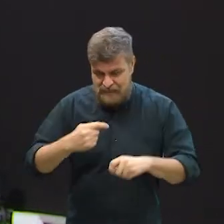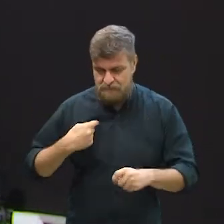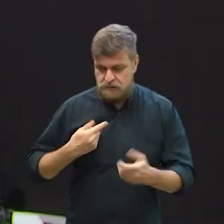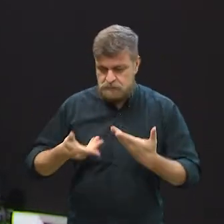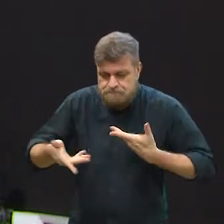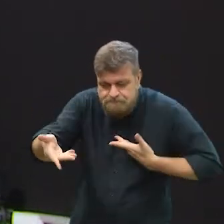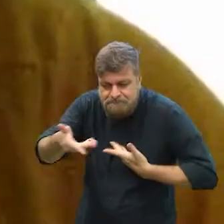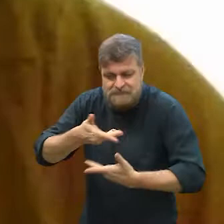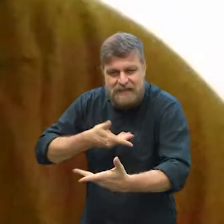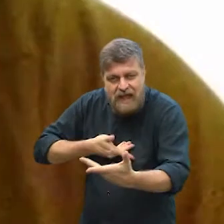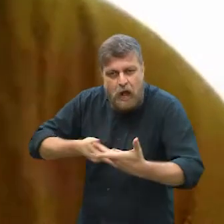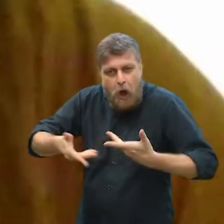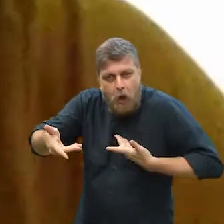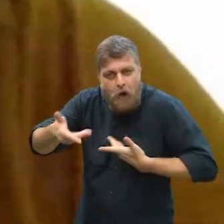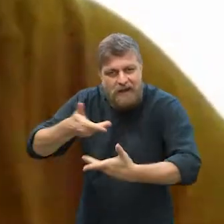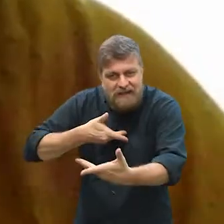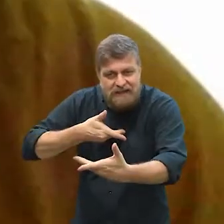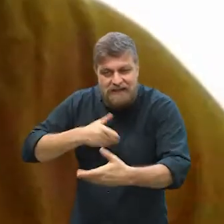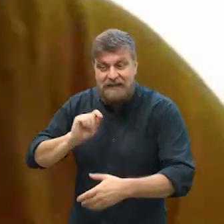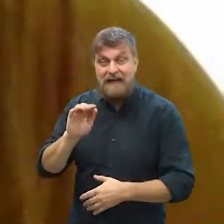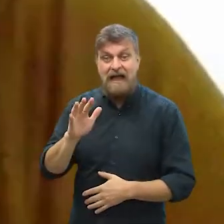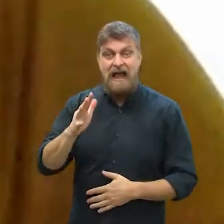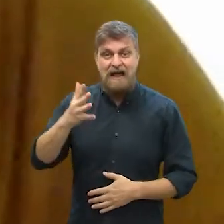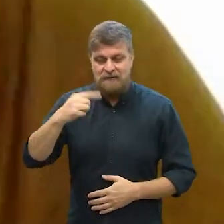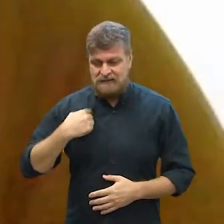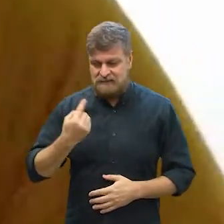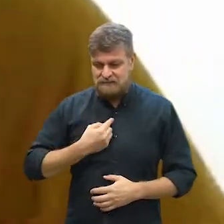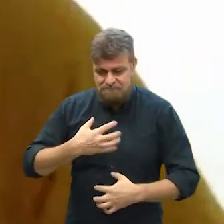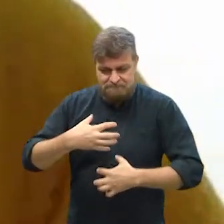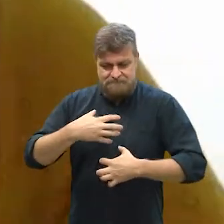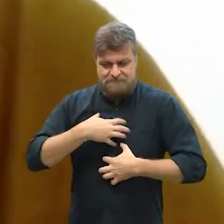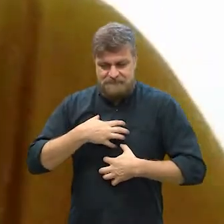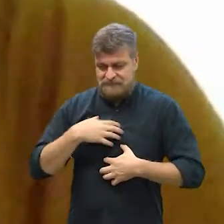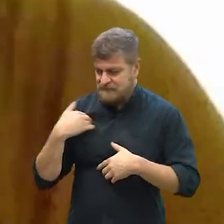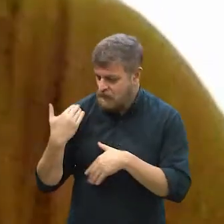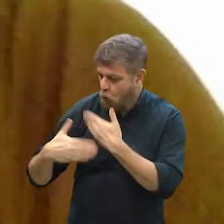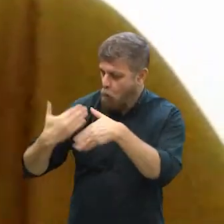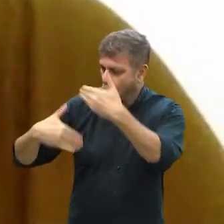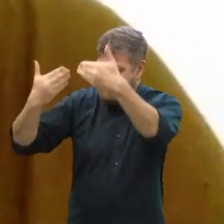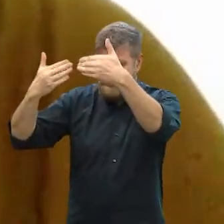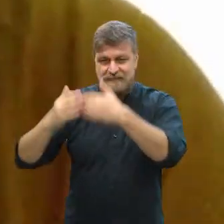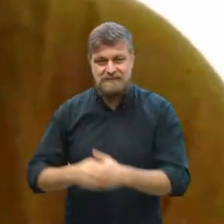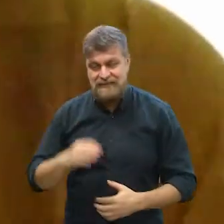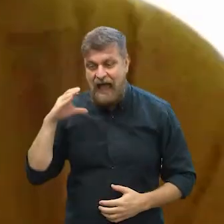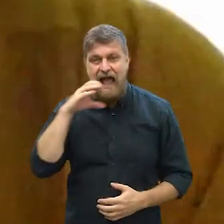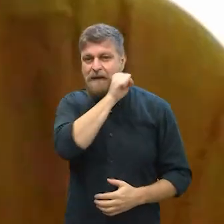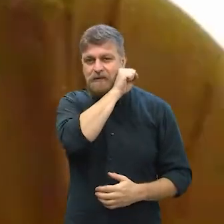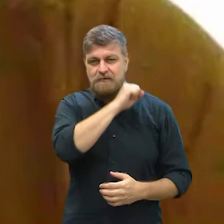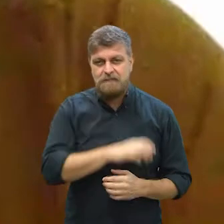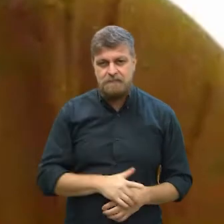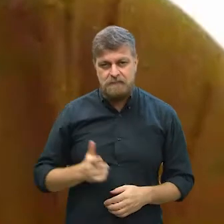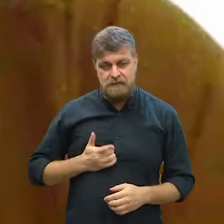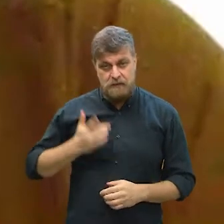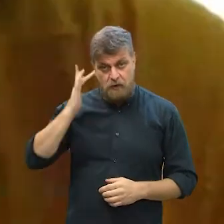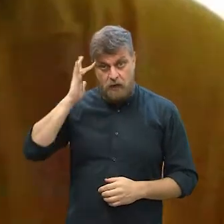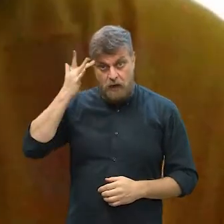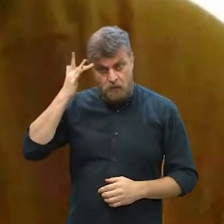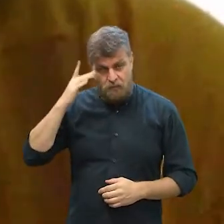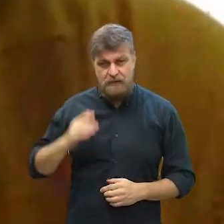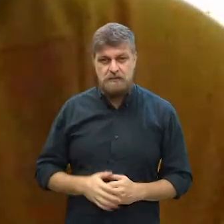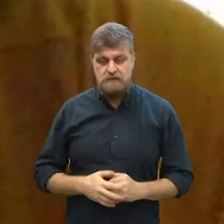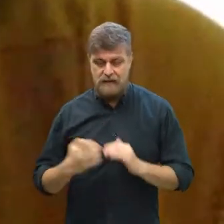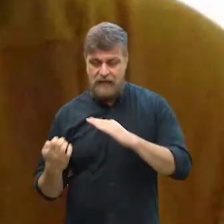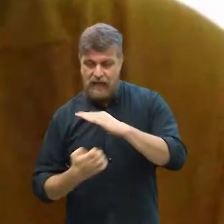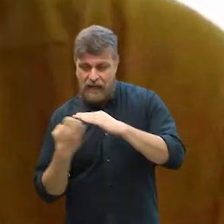de troca, né? E a troca, ela acaba fazendo com que a gente cresça mais rápido, troque mais rápido, né? E eu acho que a pandemia, ela proporciona isso.